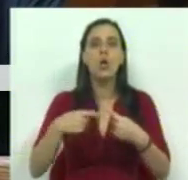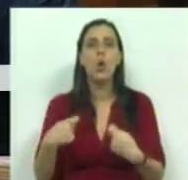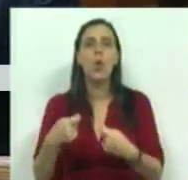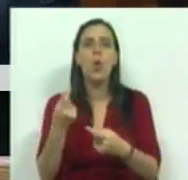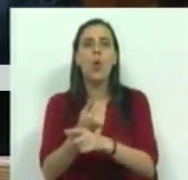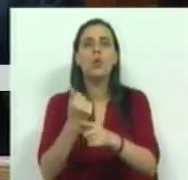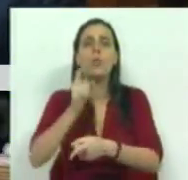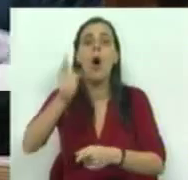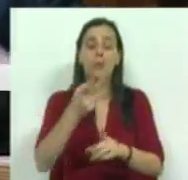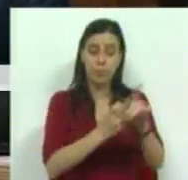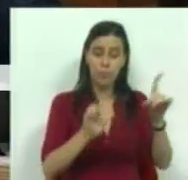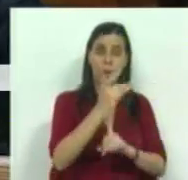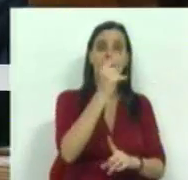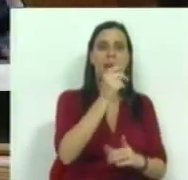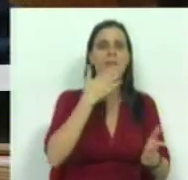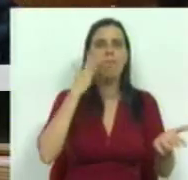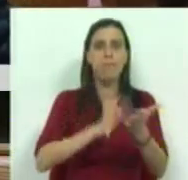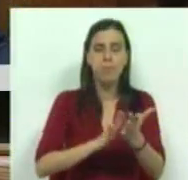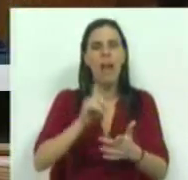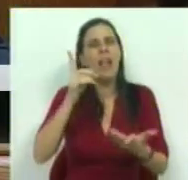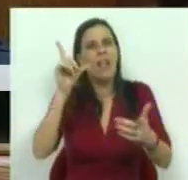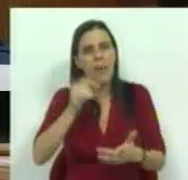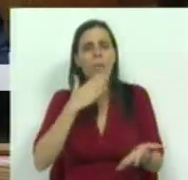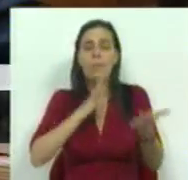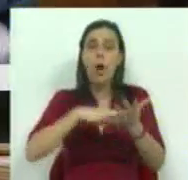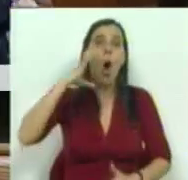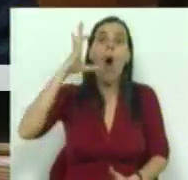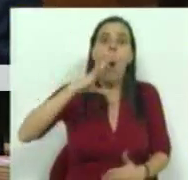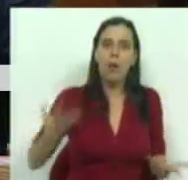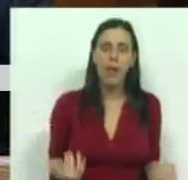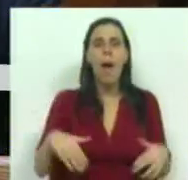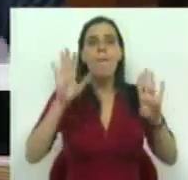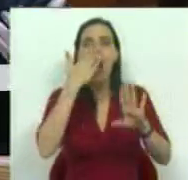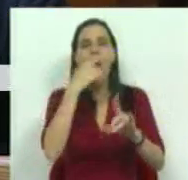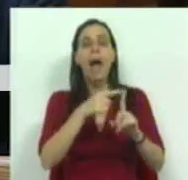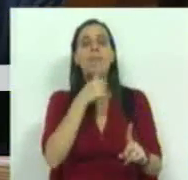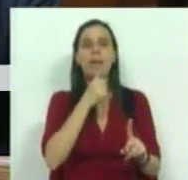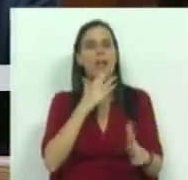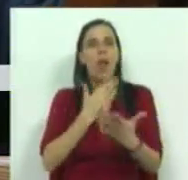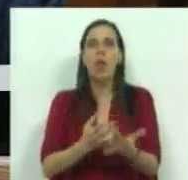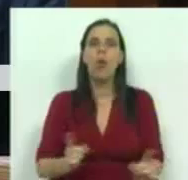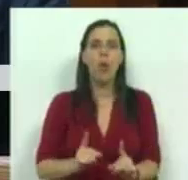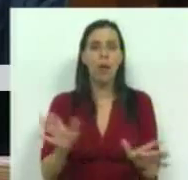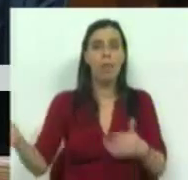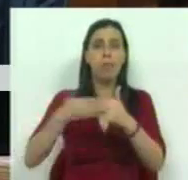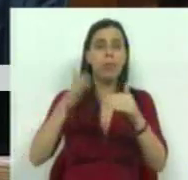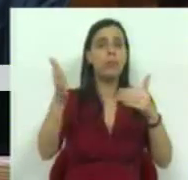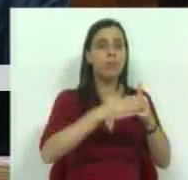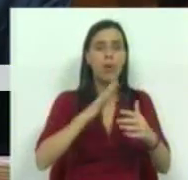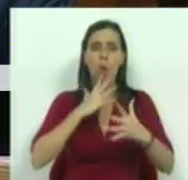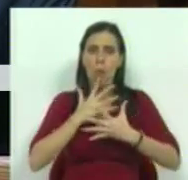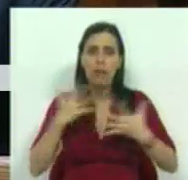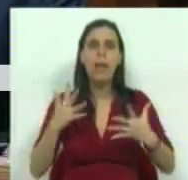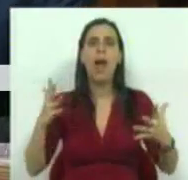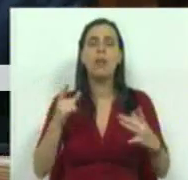consumo. Aumenta o IVA dos restaurantes, até dos restaurantes dos hotéis, mas é como se essa medida não gerasse o encerramento